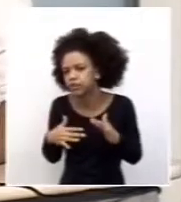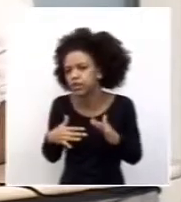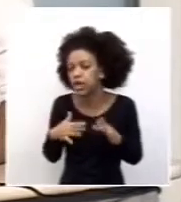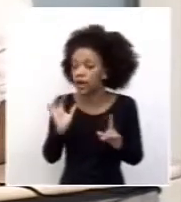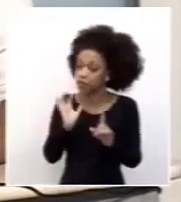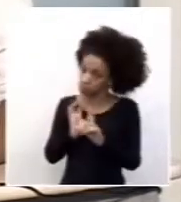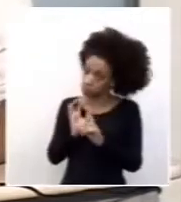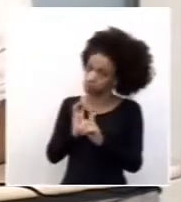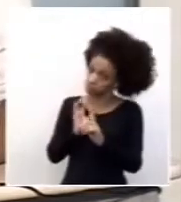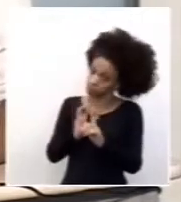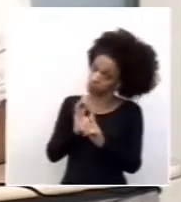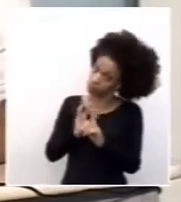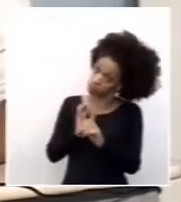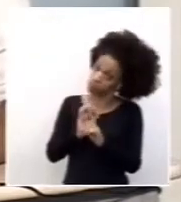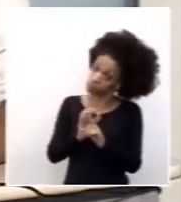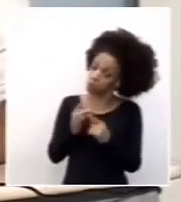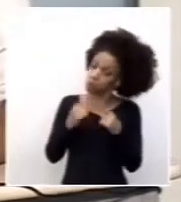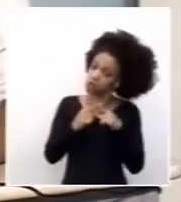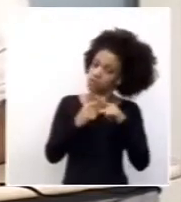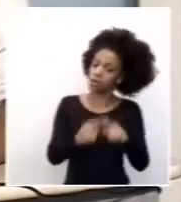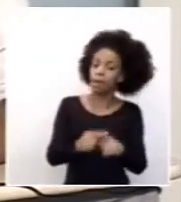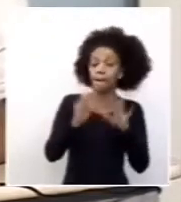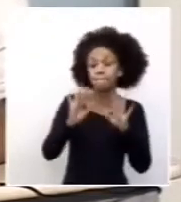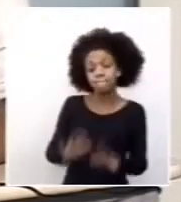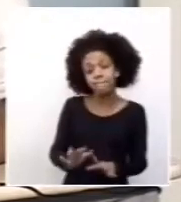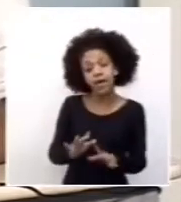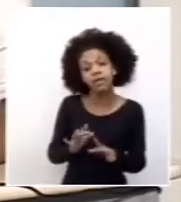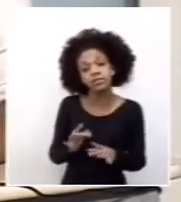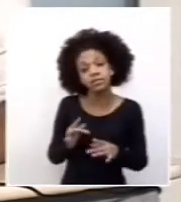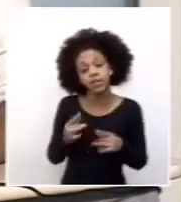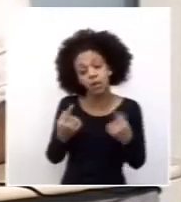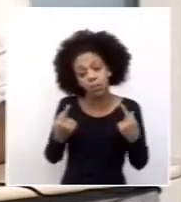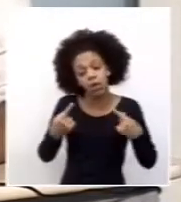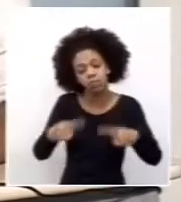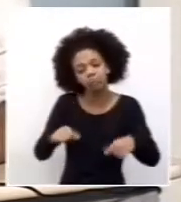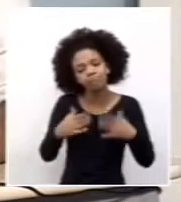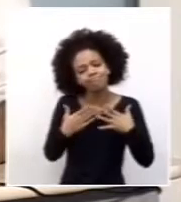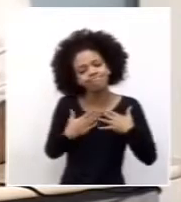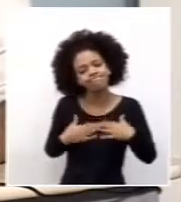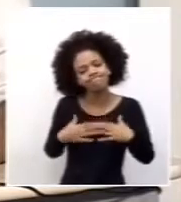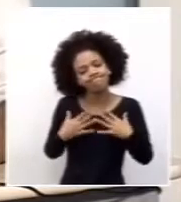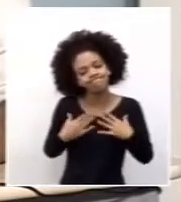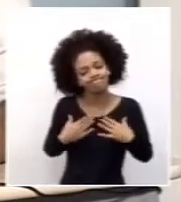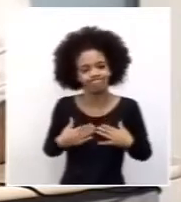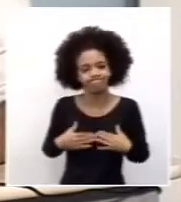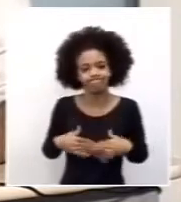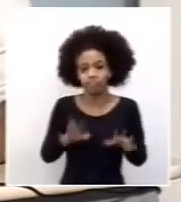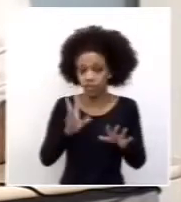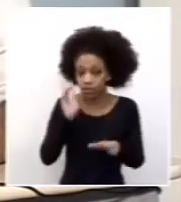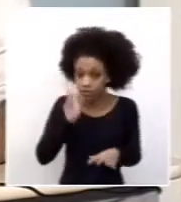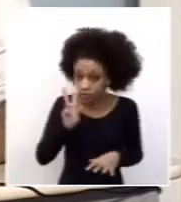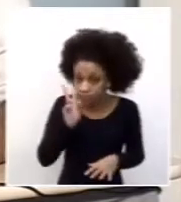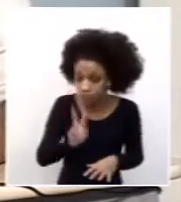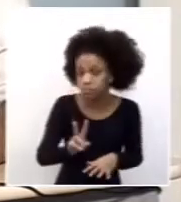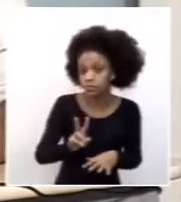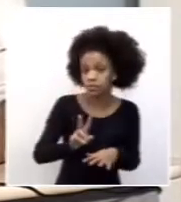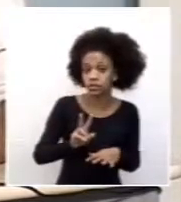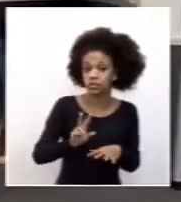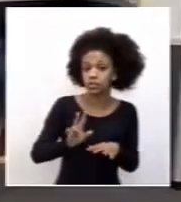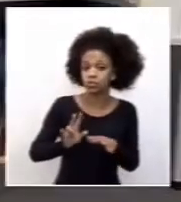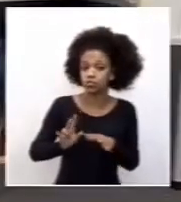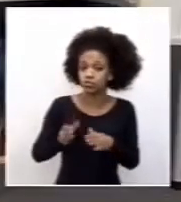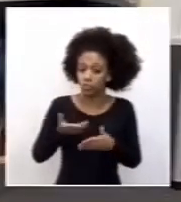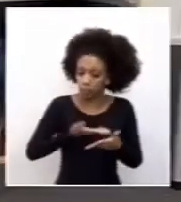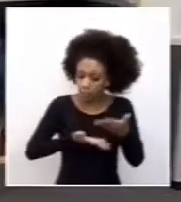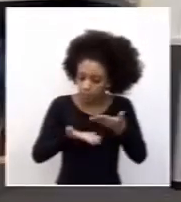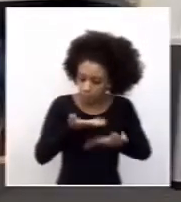estimulam a competitividade, mas é uma competitividade sadia. Isso. Tá? Lembrando o papel de moderador